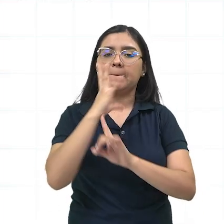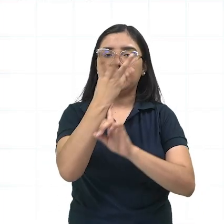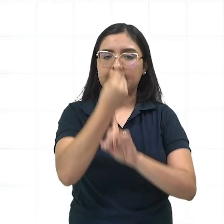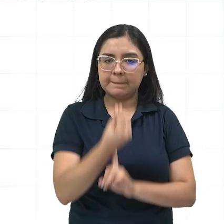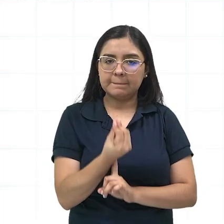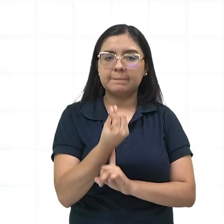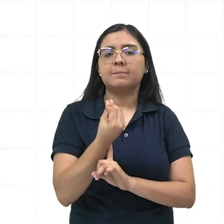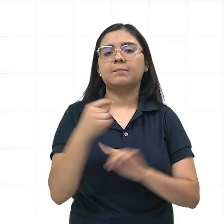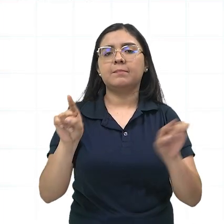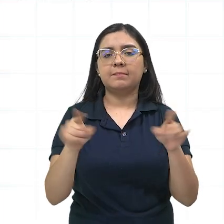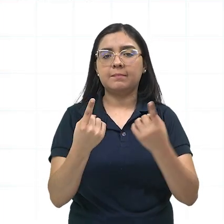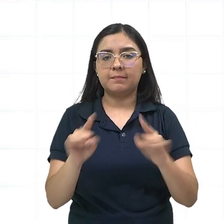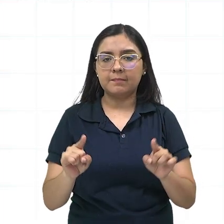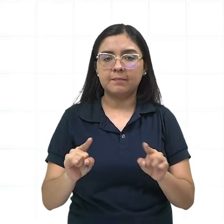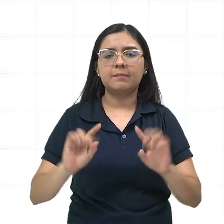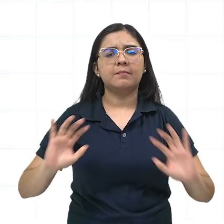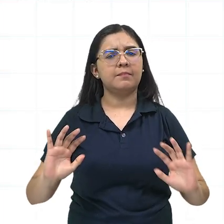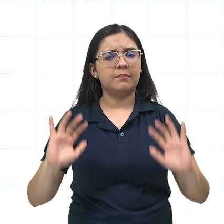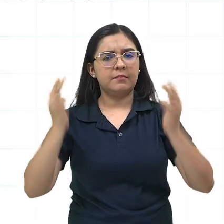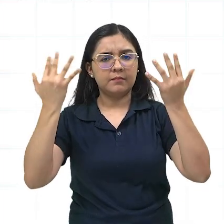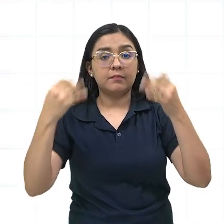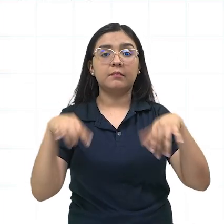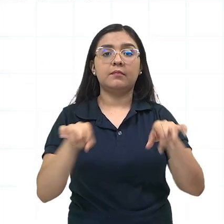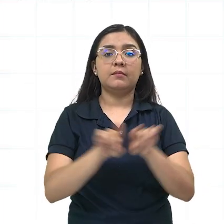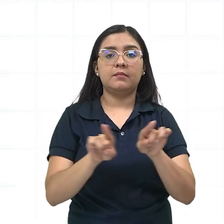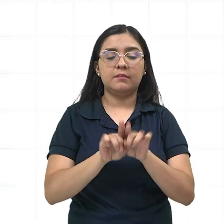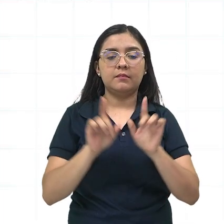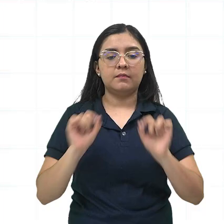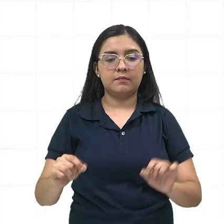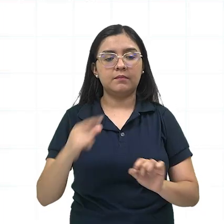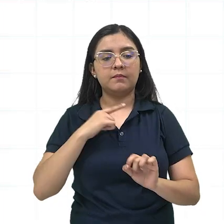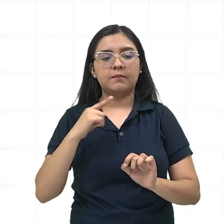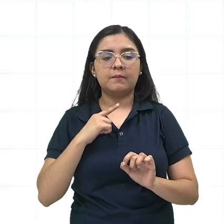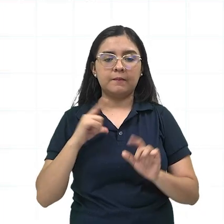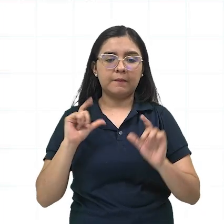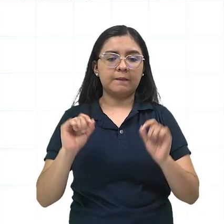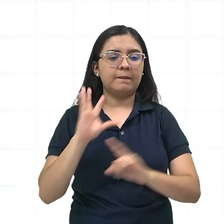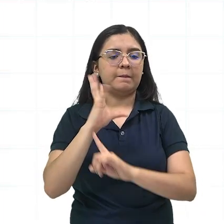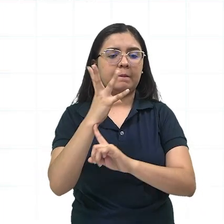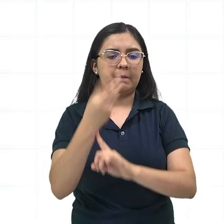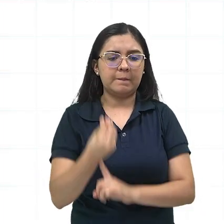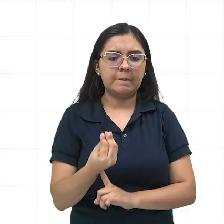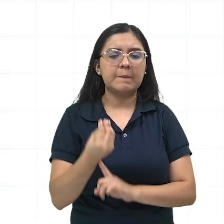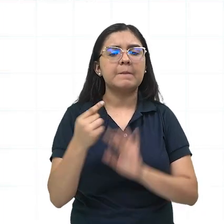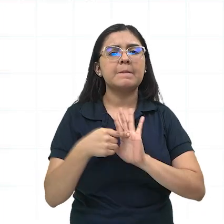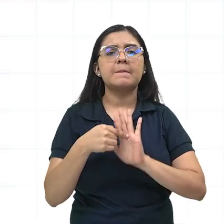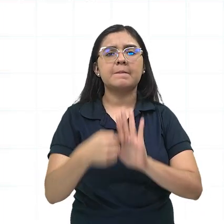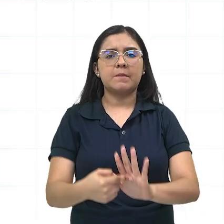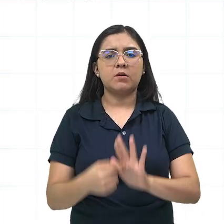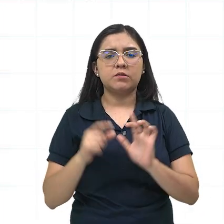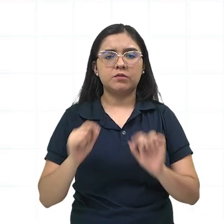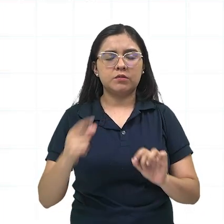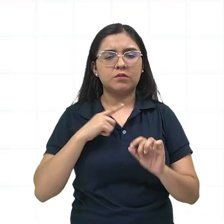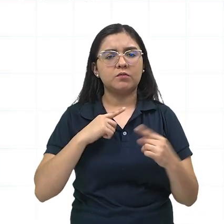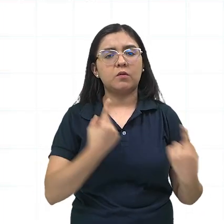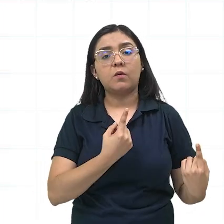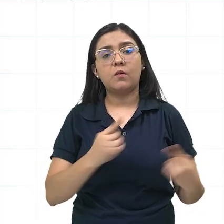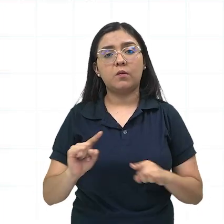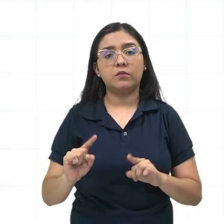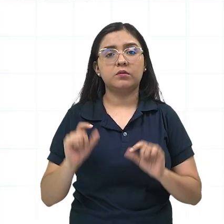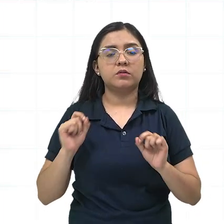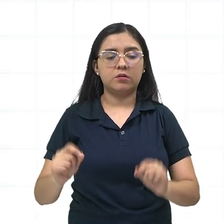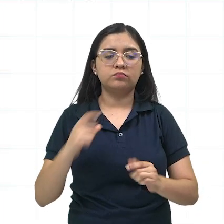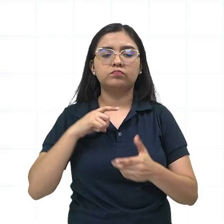artistas, canções, shows e até obras inteiras denunciavam e combatiam